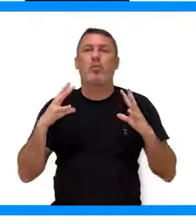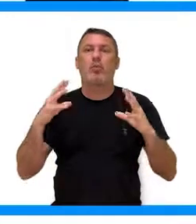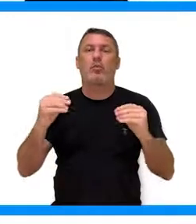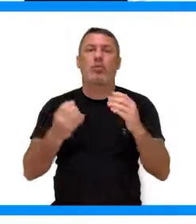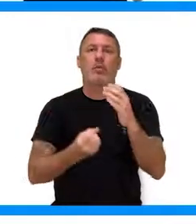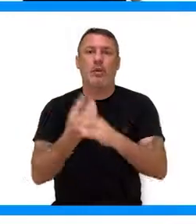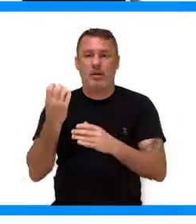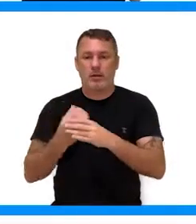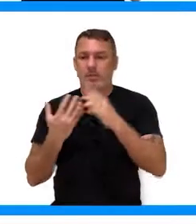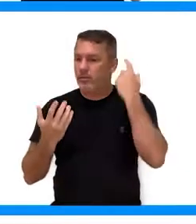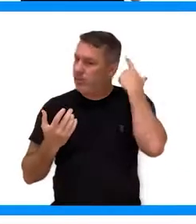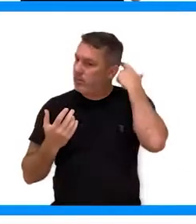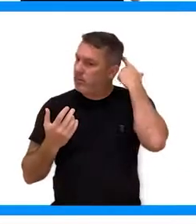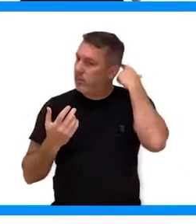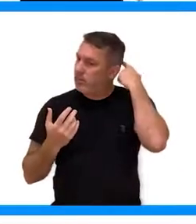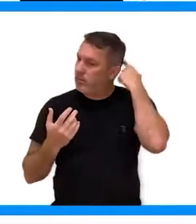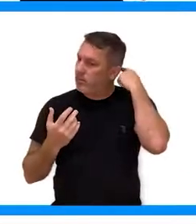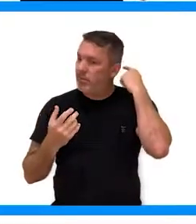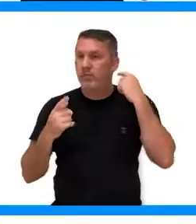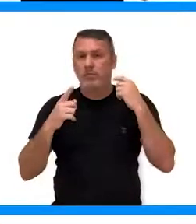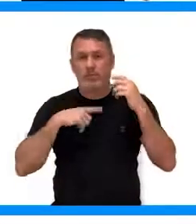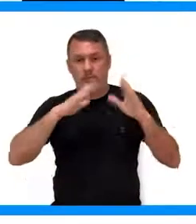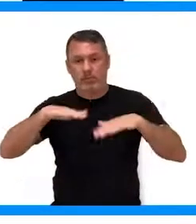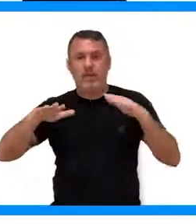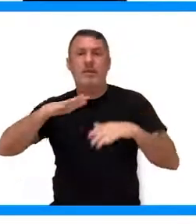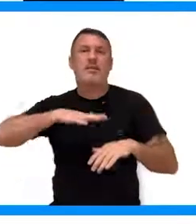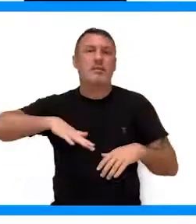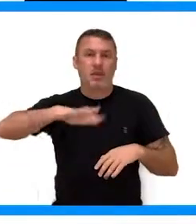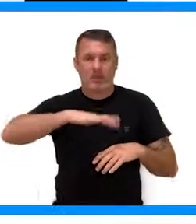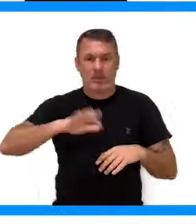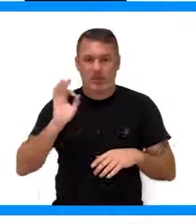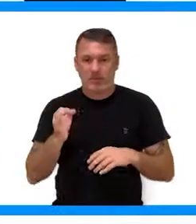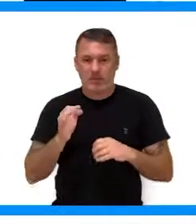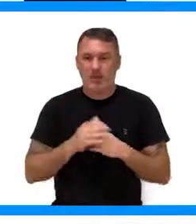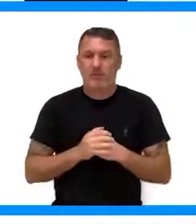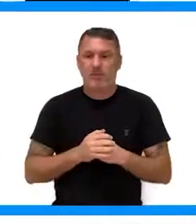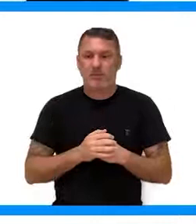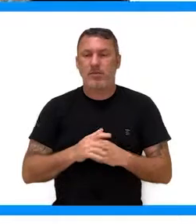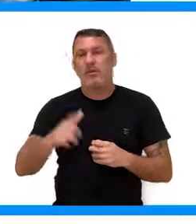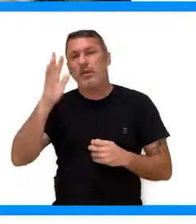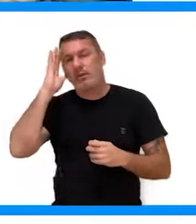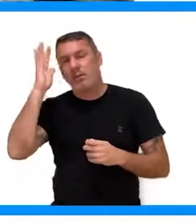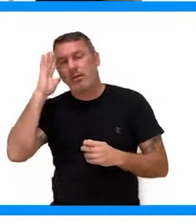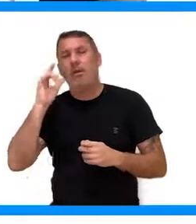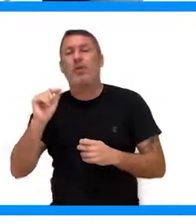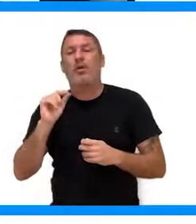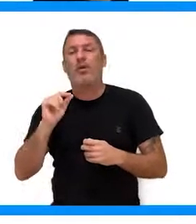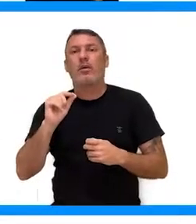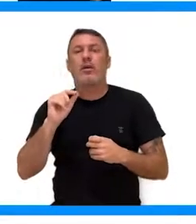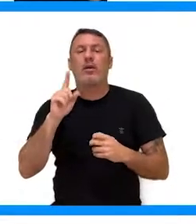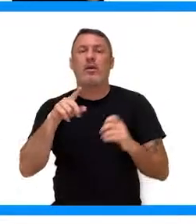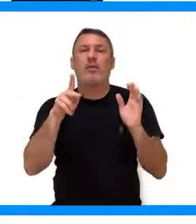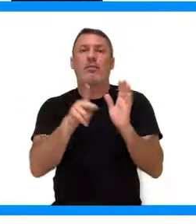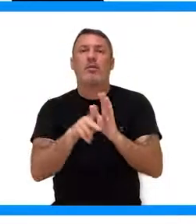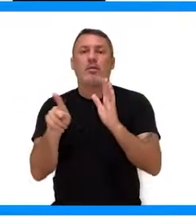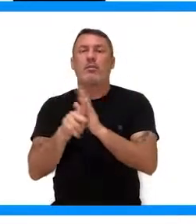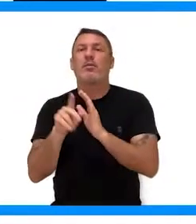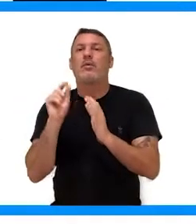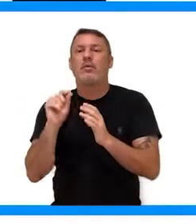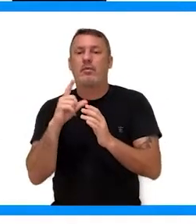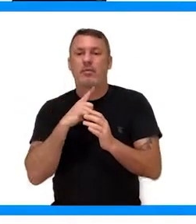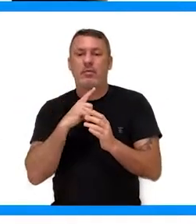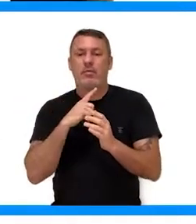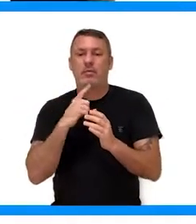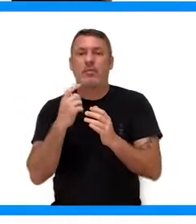em determinada propriedade, tá? Em determinado espaço. Produtividade é relativo à área, o quanto eu